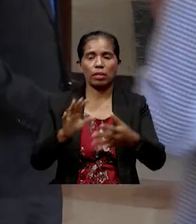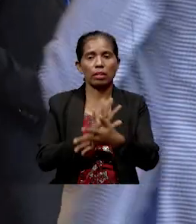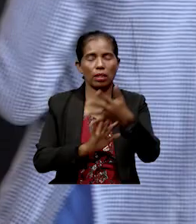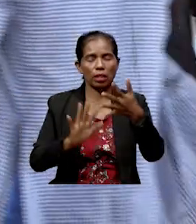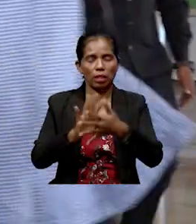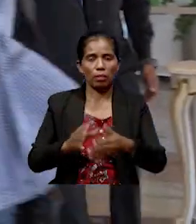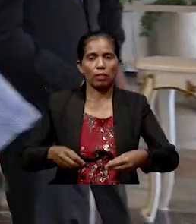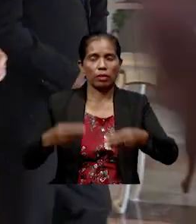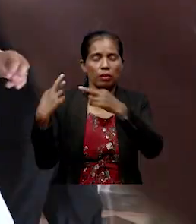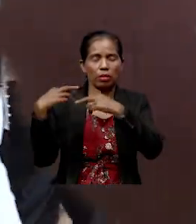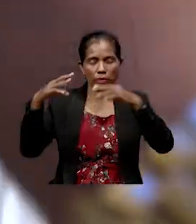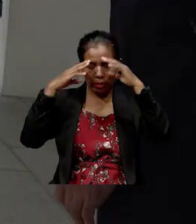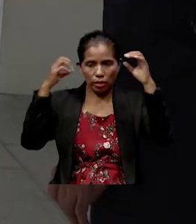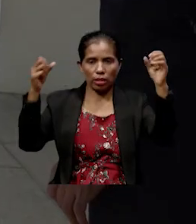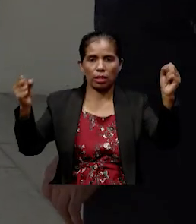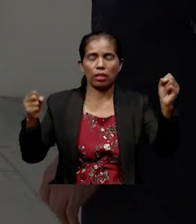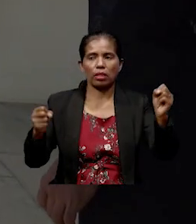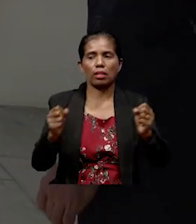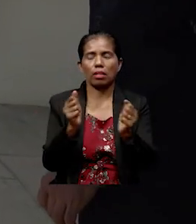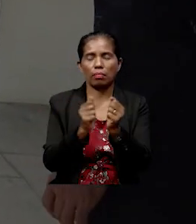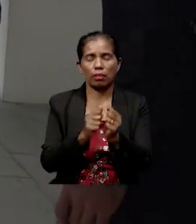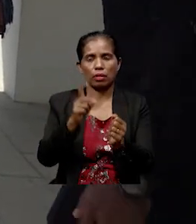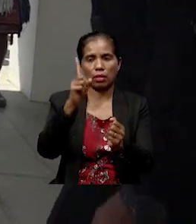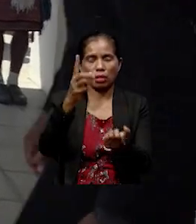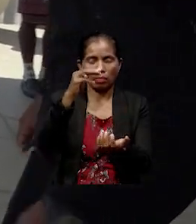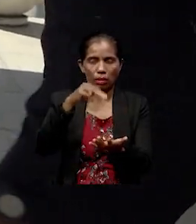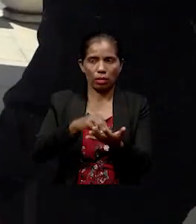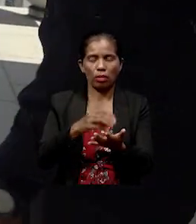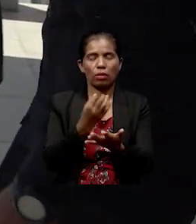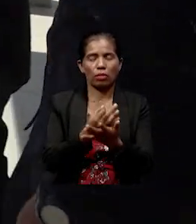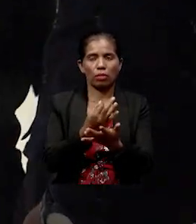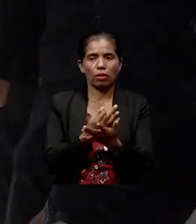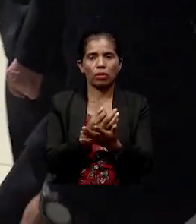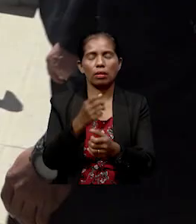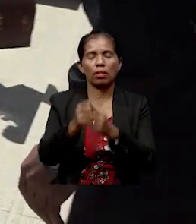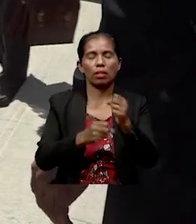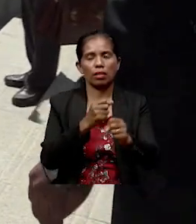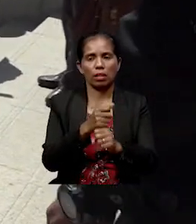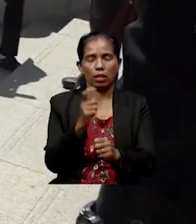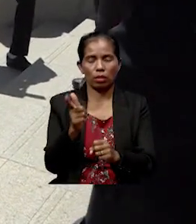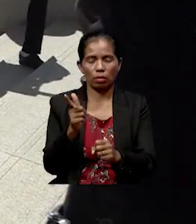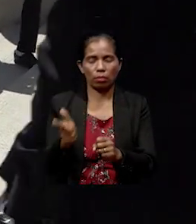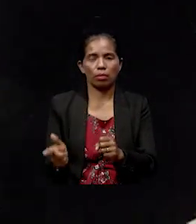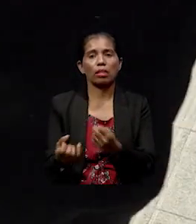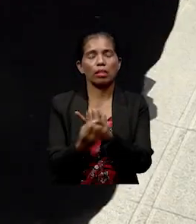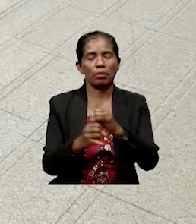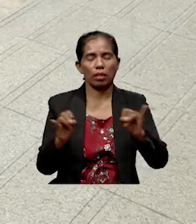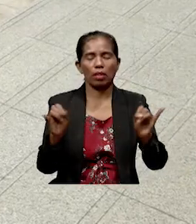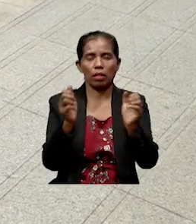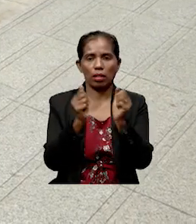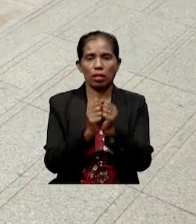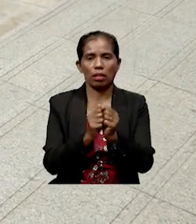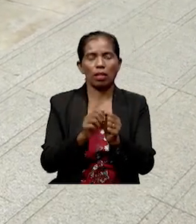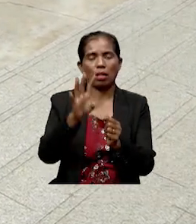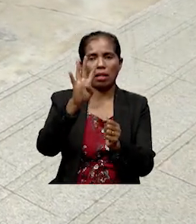a Motuk, Tocon e Resin, enquanto orçamento da celebração tem em Ruanulo Restauração Independência, a Motuk